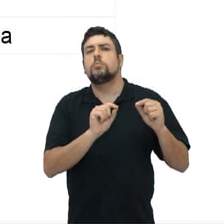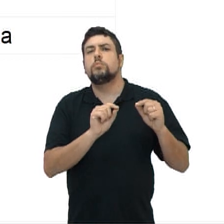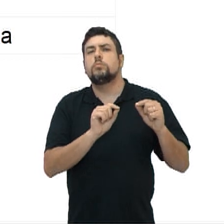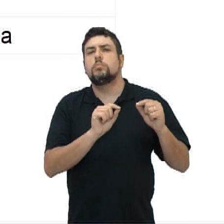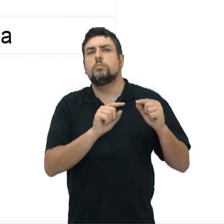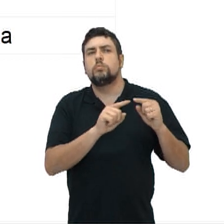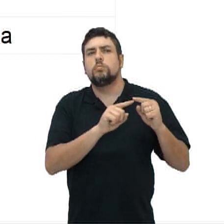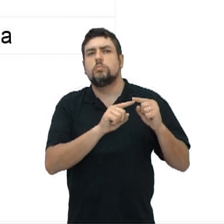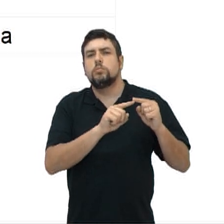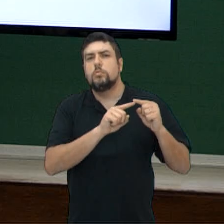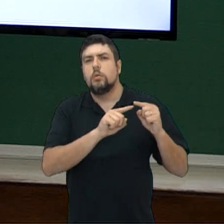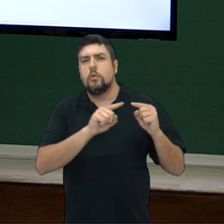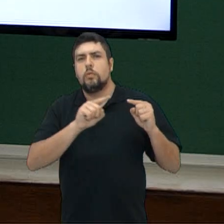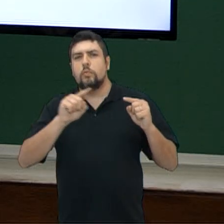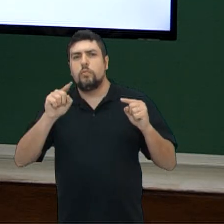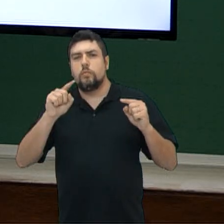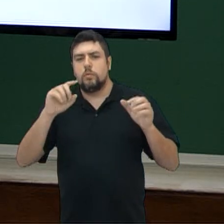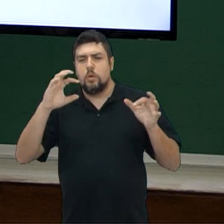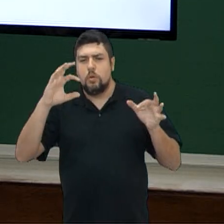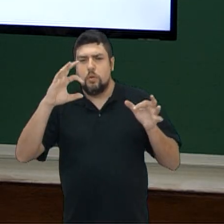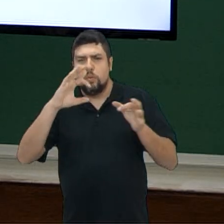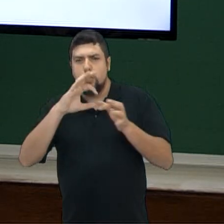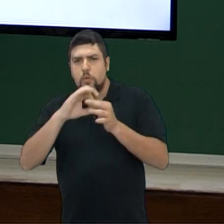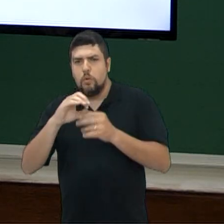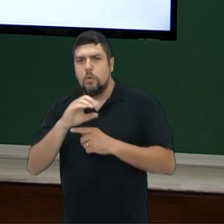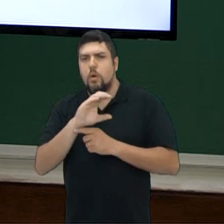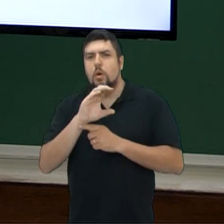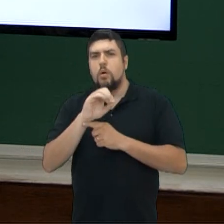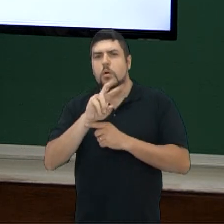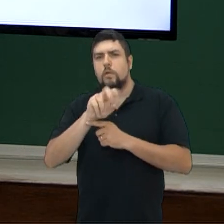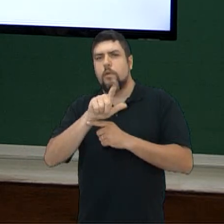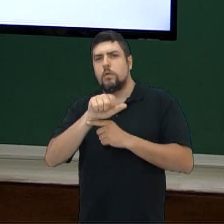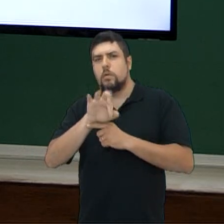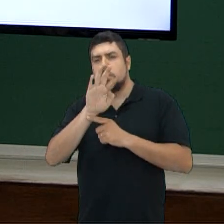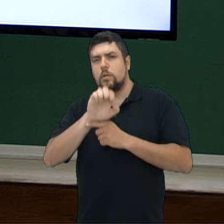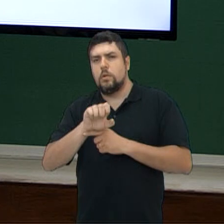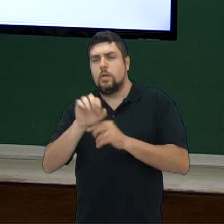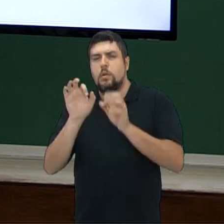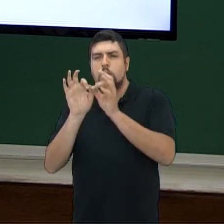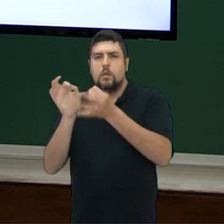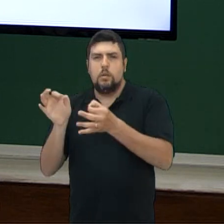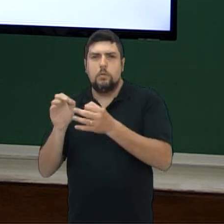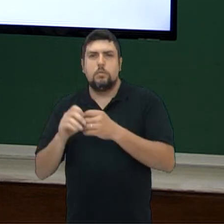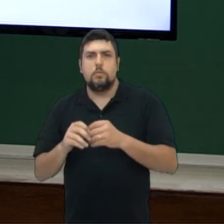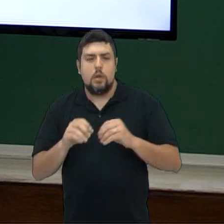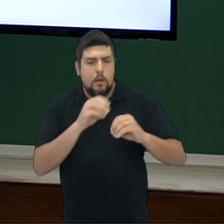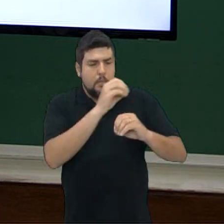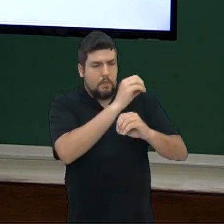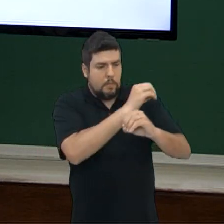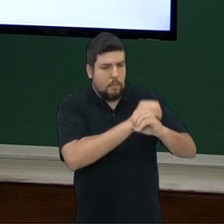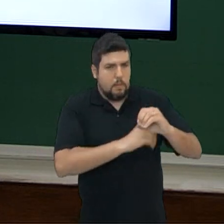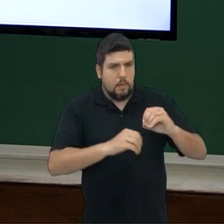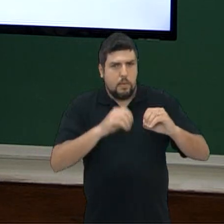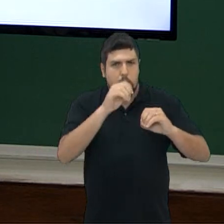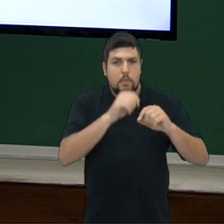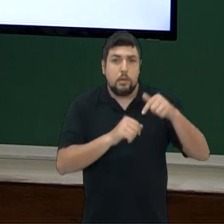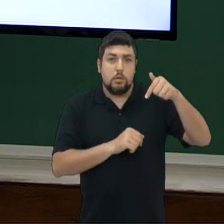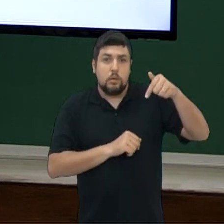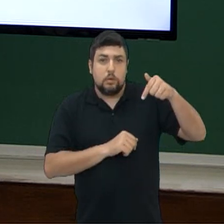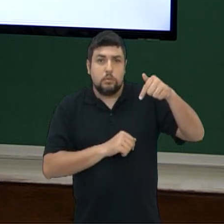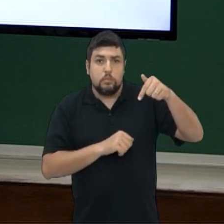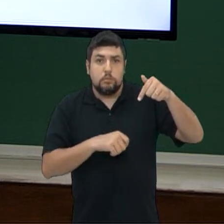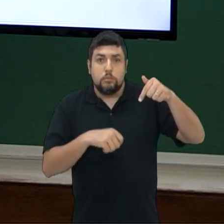Ligação covalente simples. Cloro tem 7 elétrons na última camada eletrônica, precisa só de mais